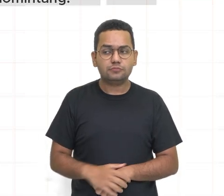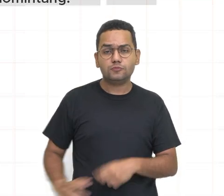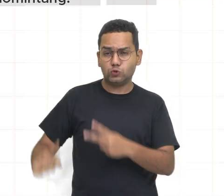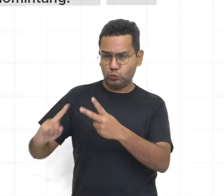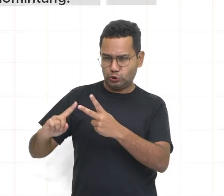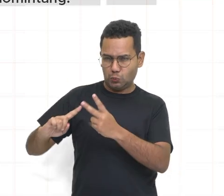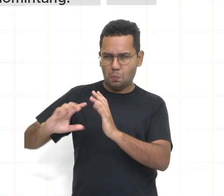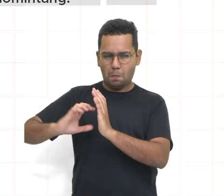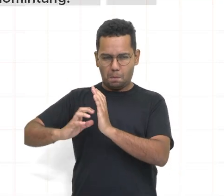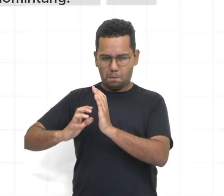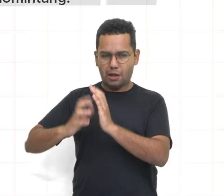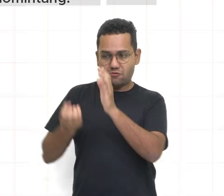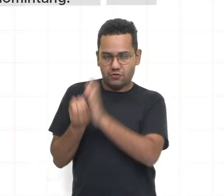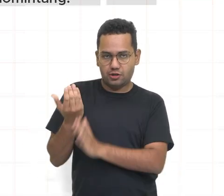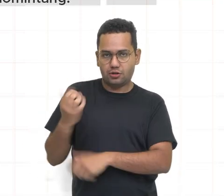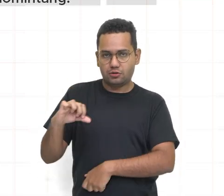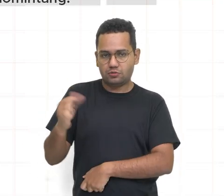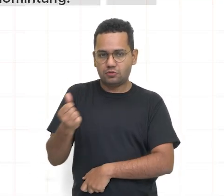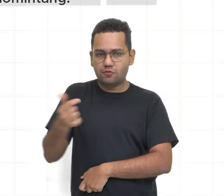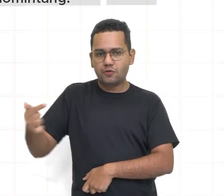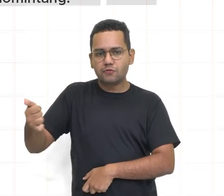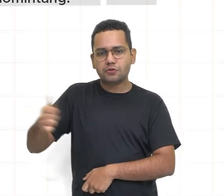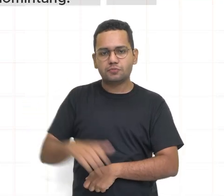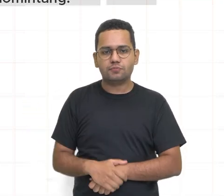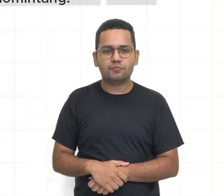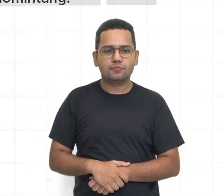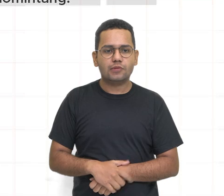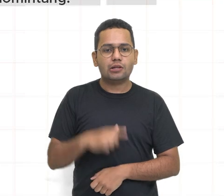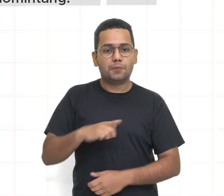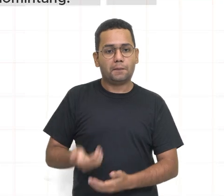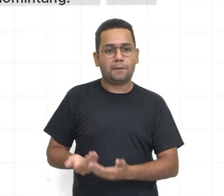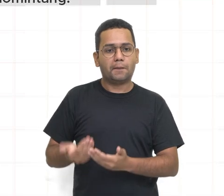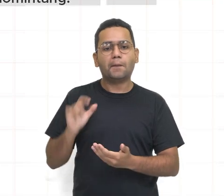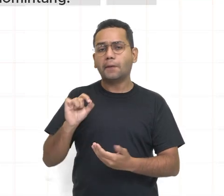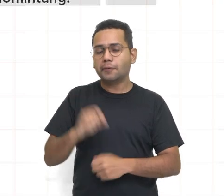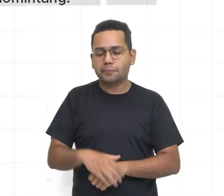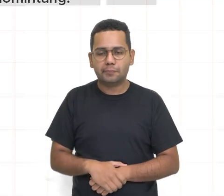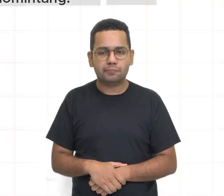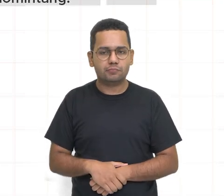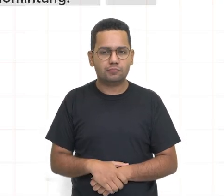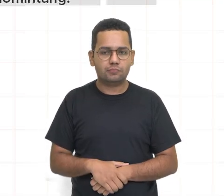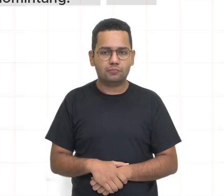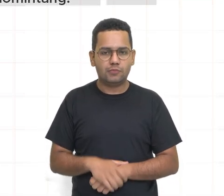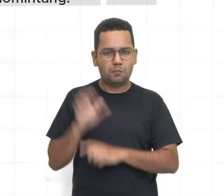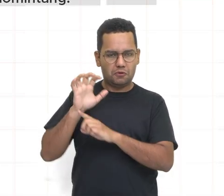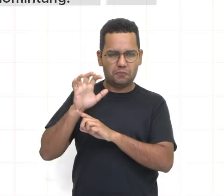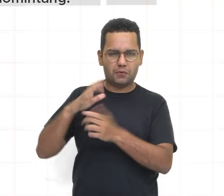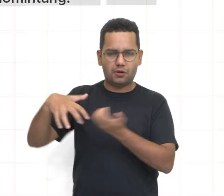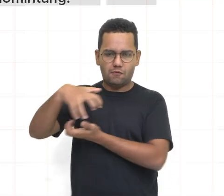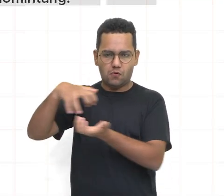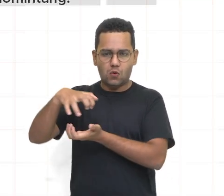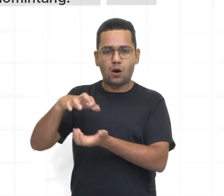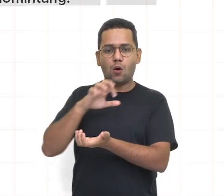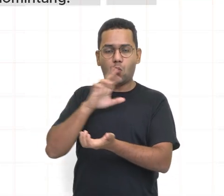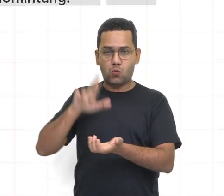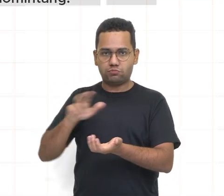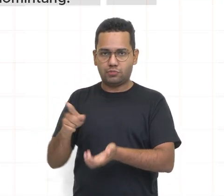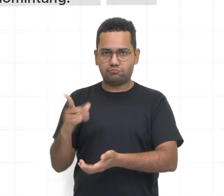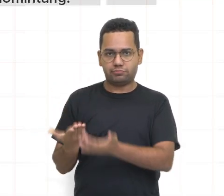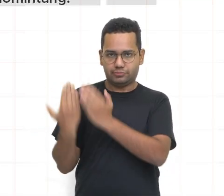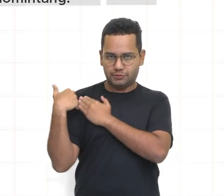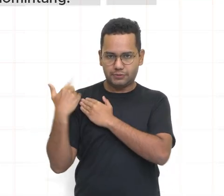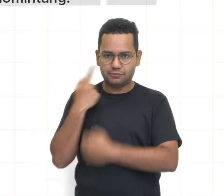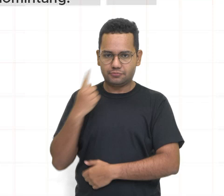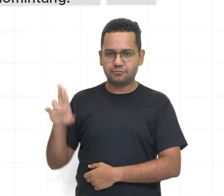Comunista Chinês. Vamos lá, gente. O Partido Comunista Chinês, fundado lá em 1921, sob a influência da